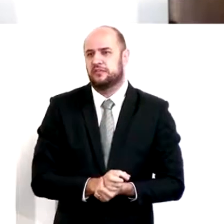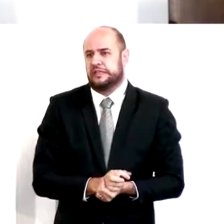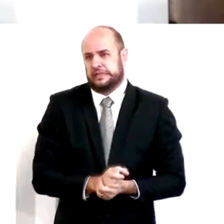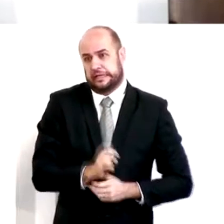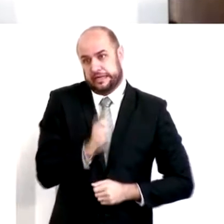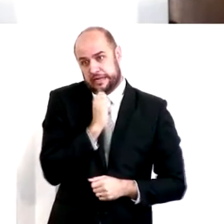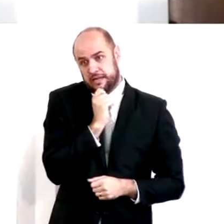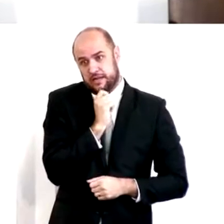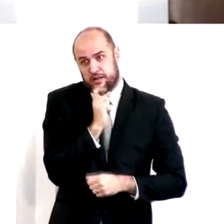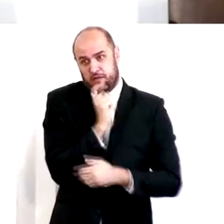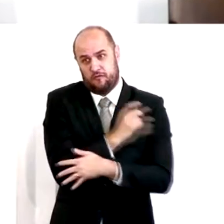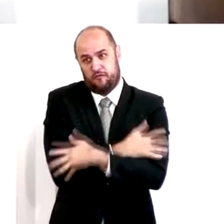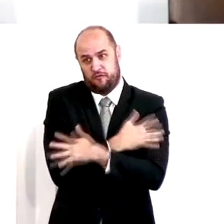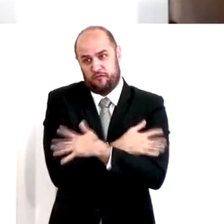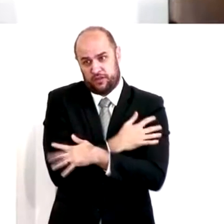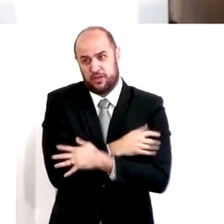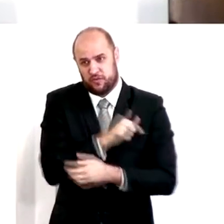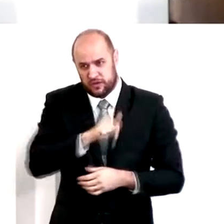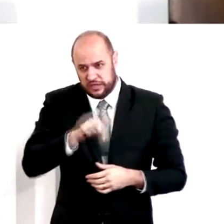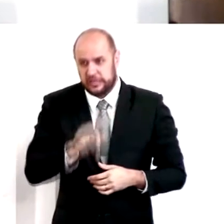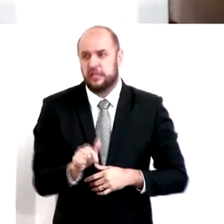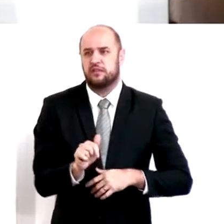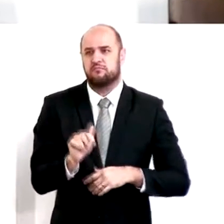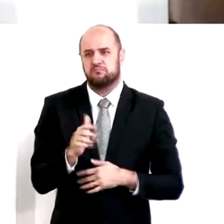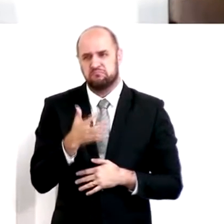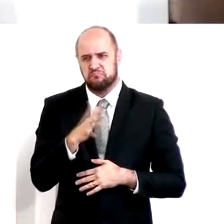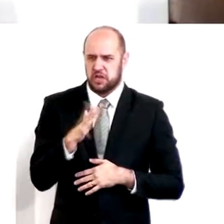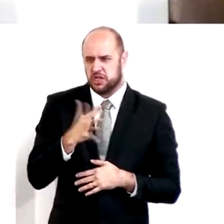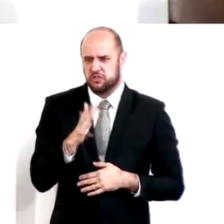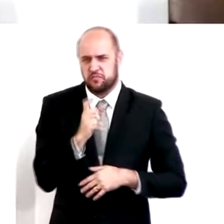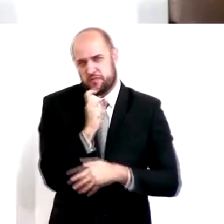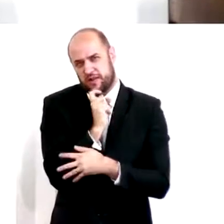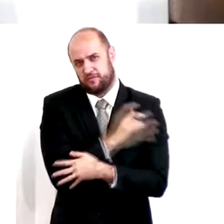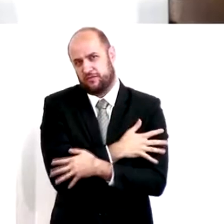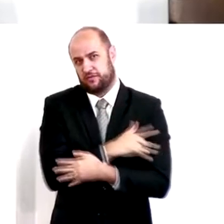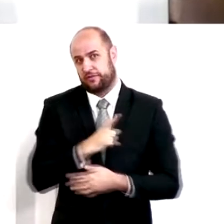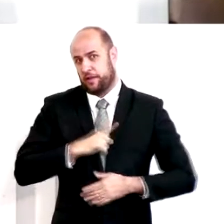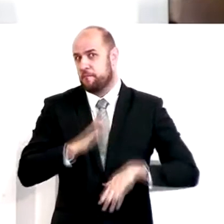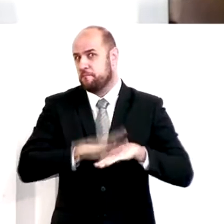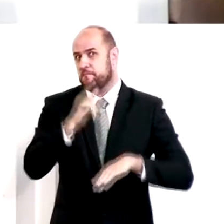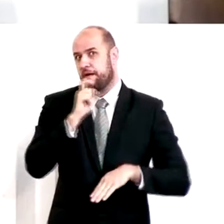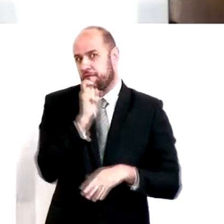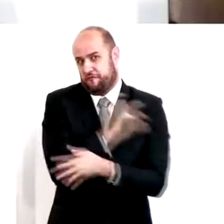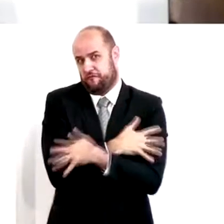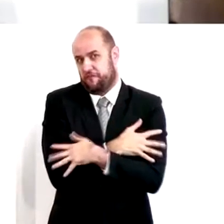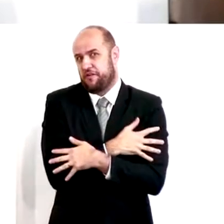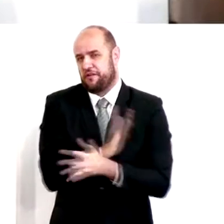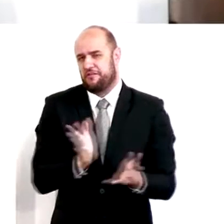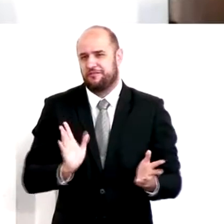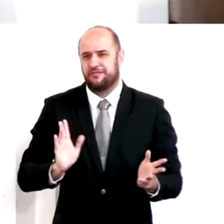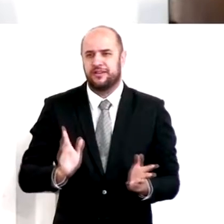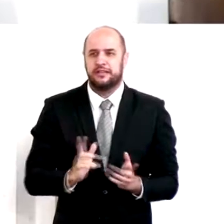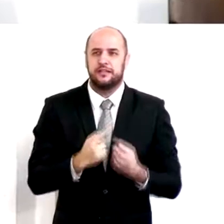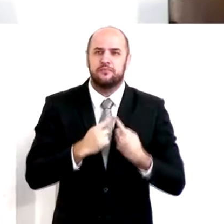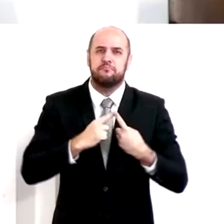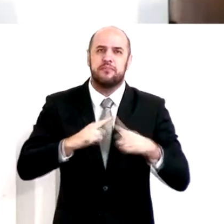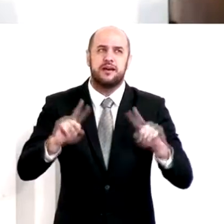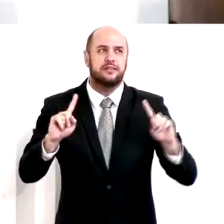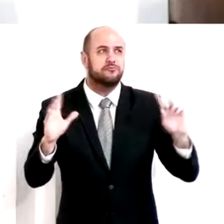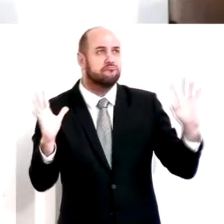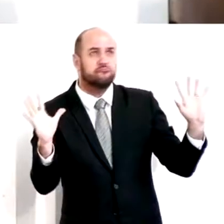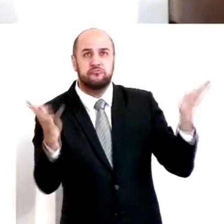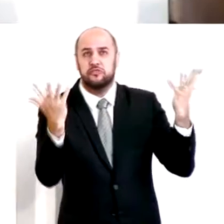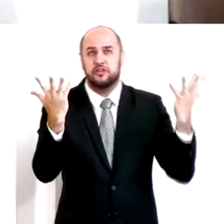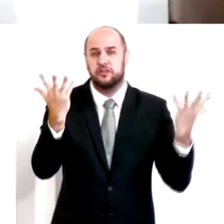inverno tão rigoroso aqui. Conheço alguns mais rigorosos, mas ainda assim, a natureza, na sua